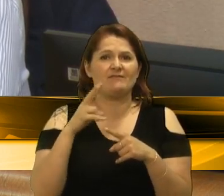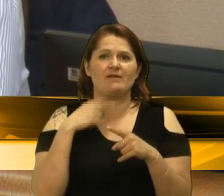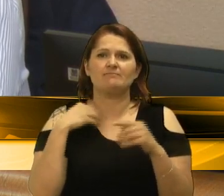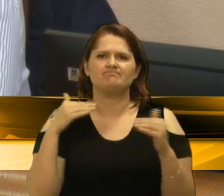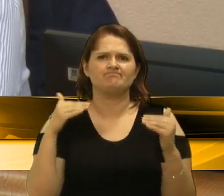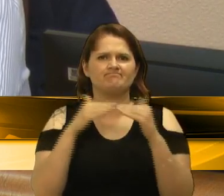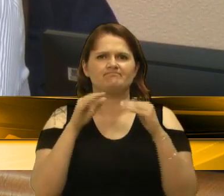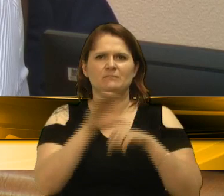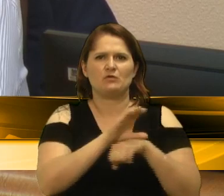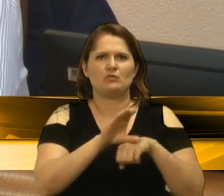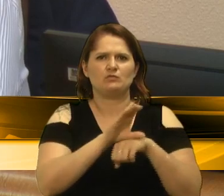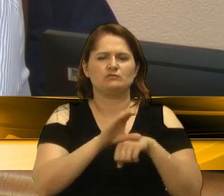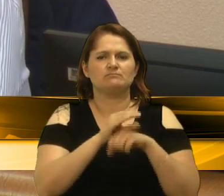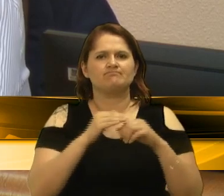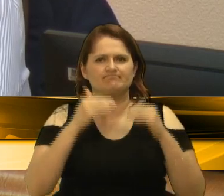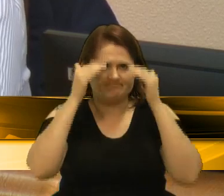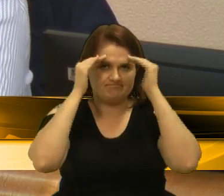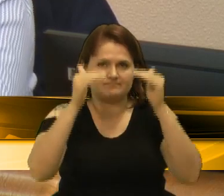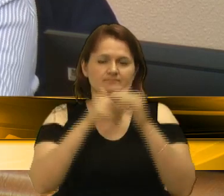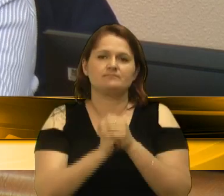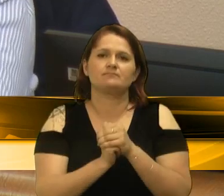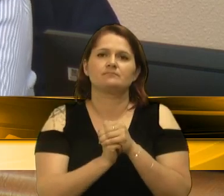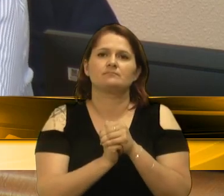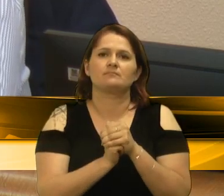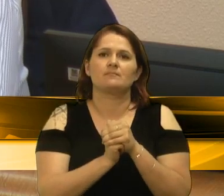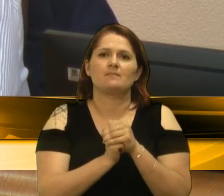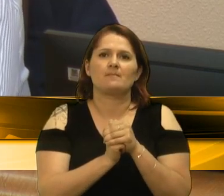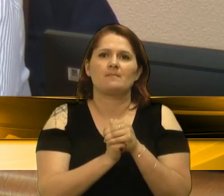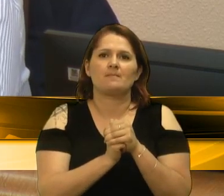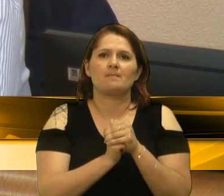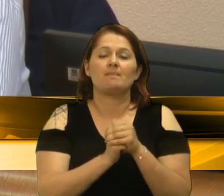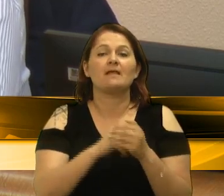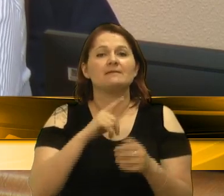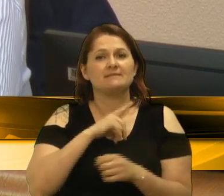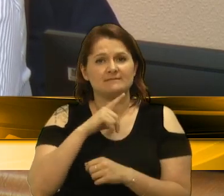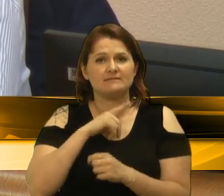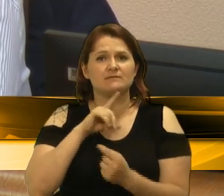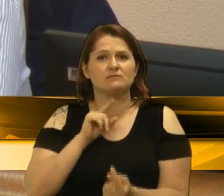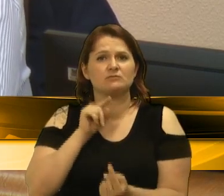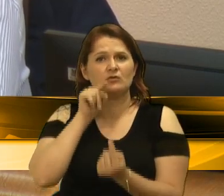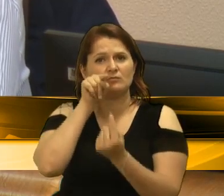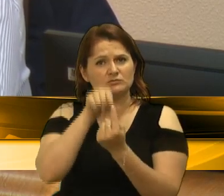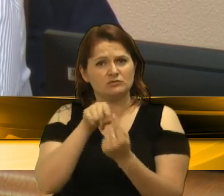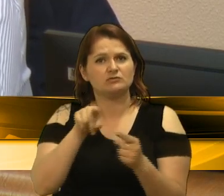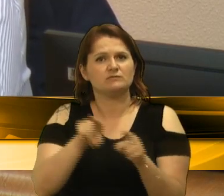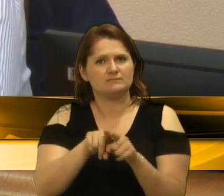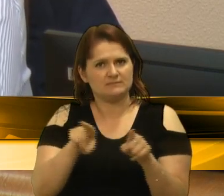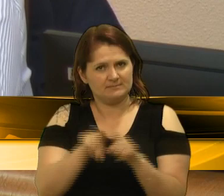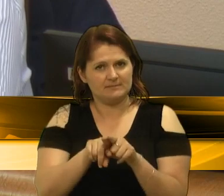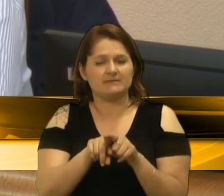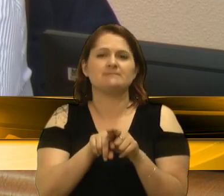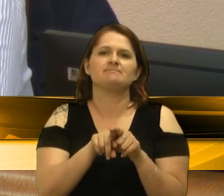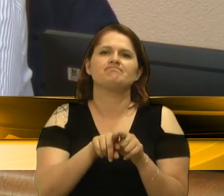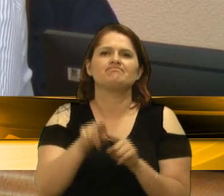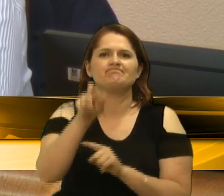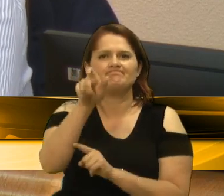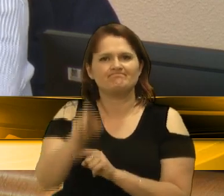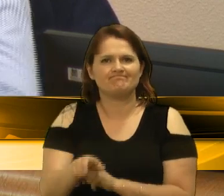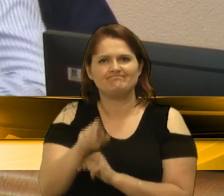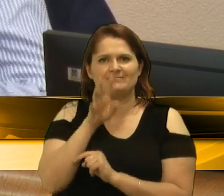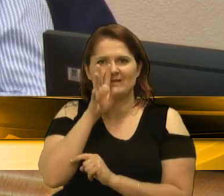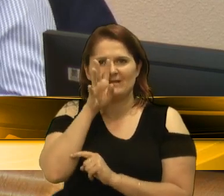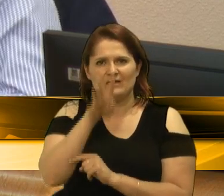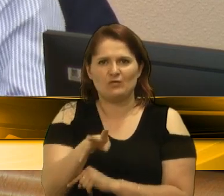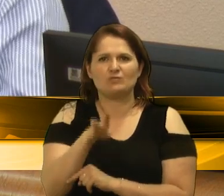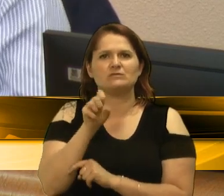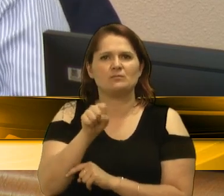Constituição. Para fins elucidativos do acórdão do referido julgado, é possível extrair as